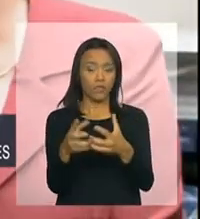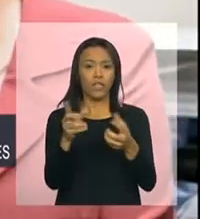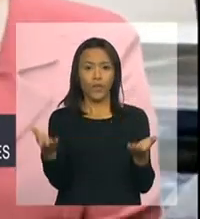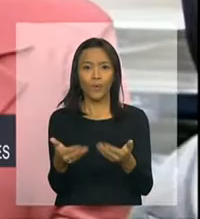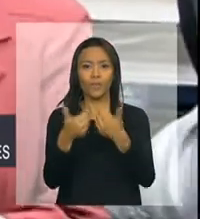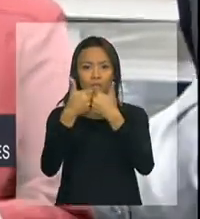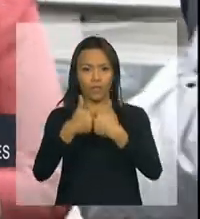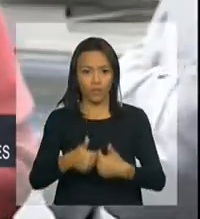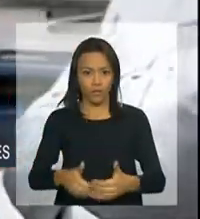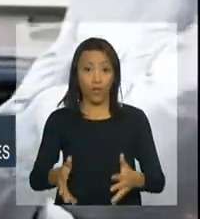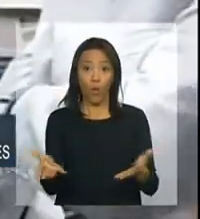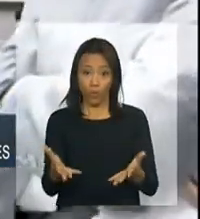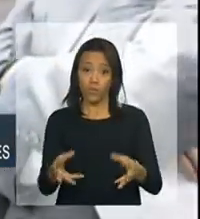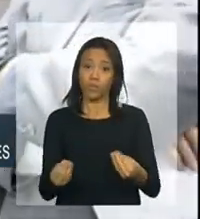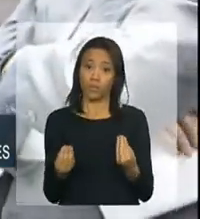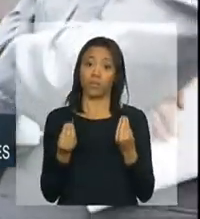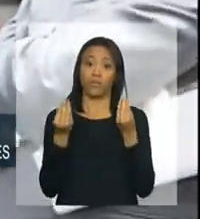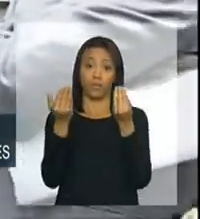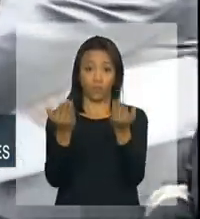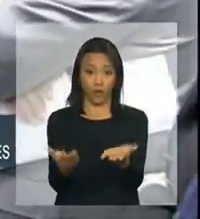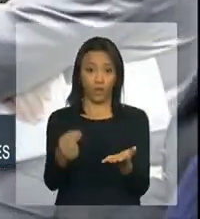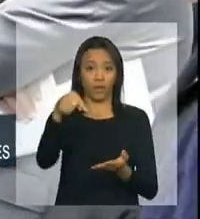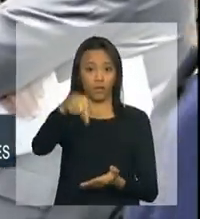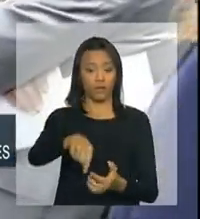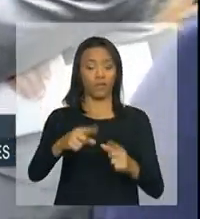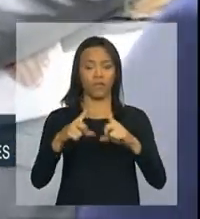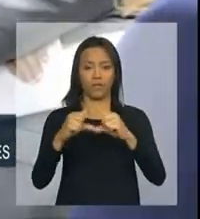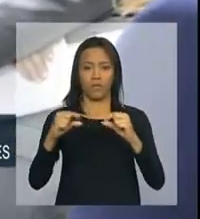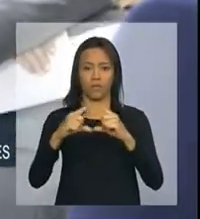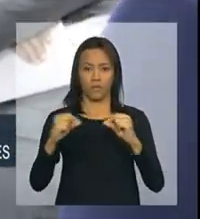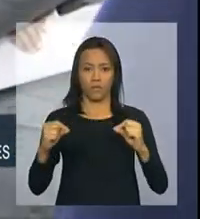inaugurado sendo entregue hoje aqui em